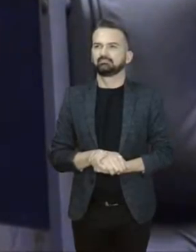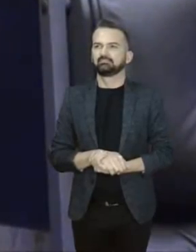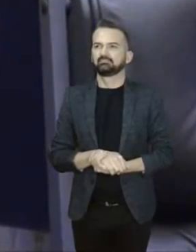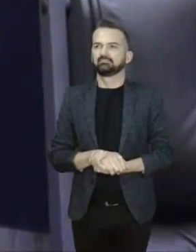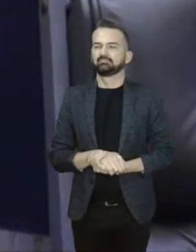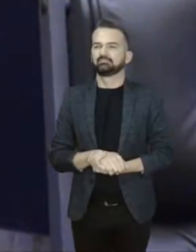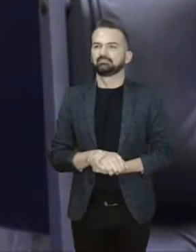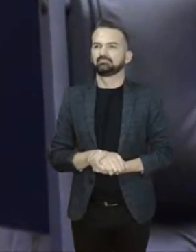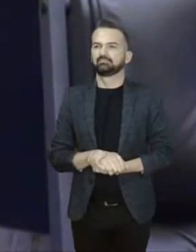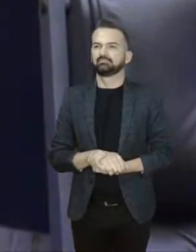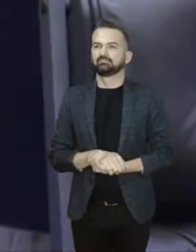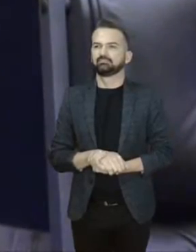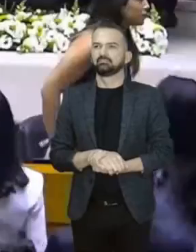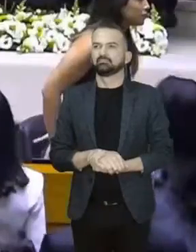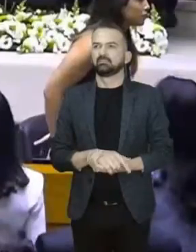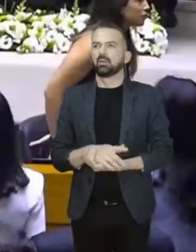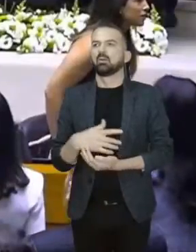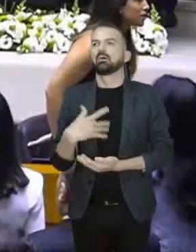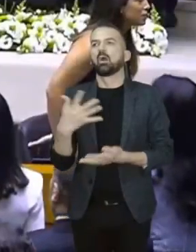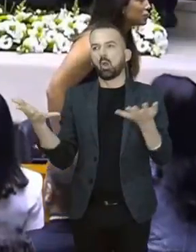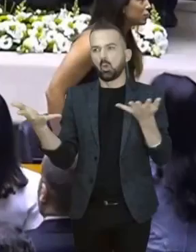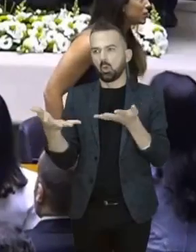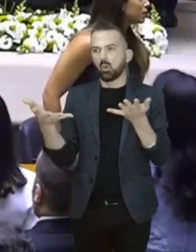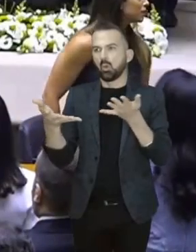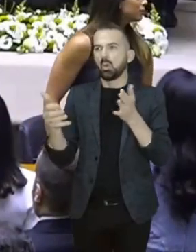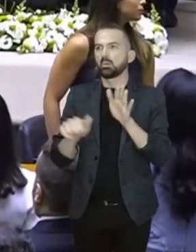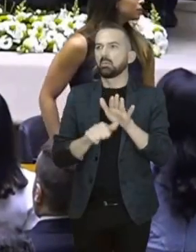Com a palavra o senhor primeiro secretário da